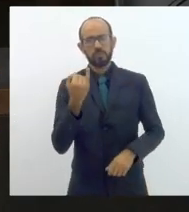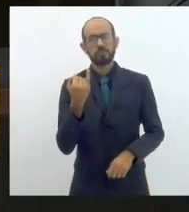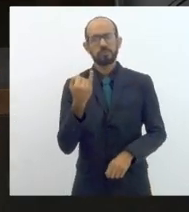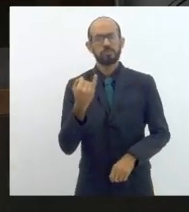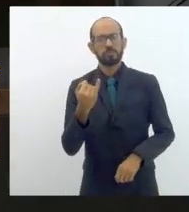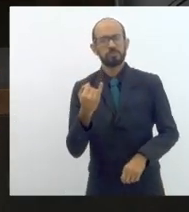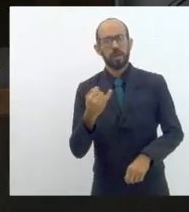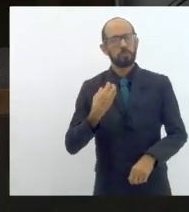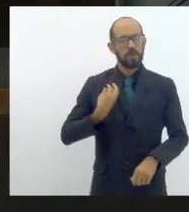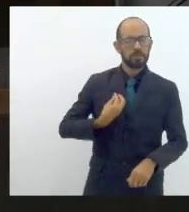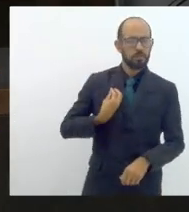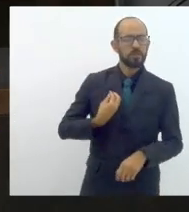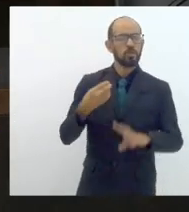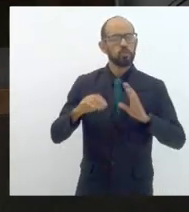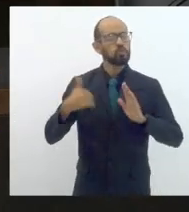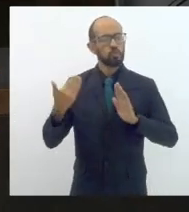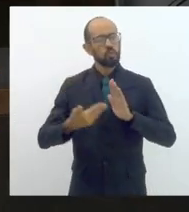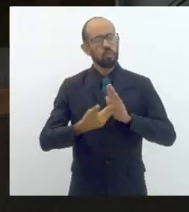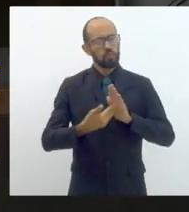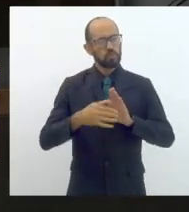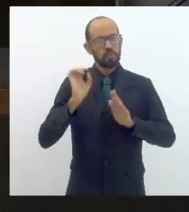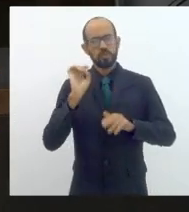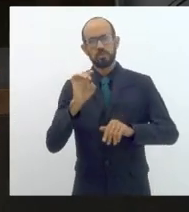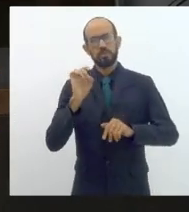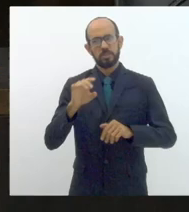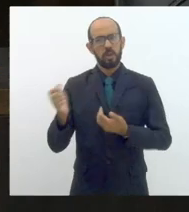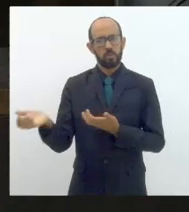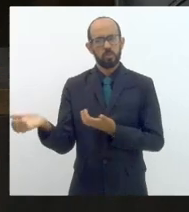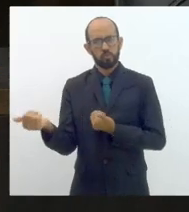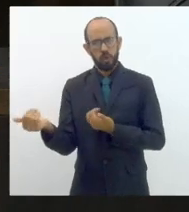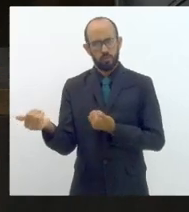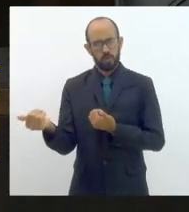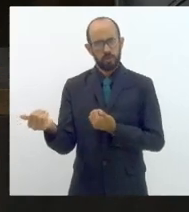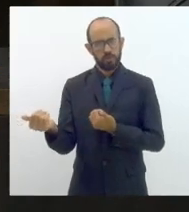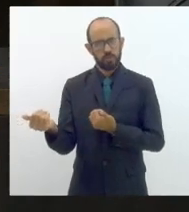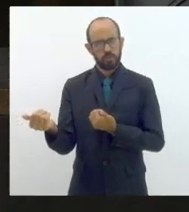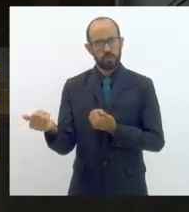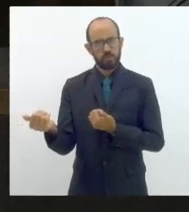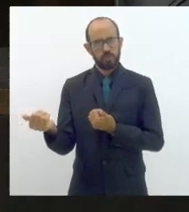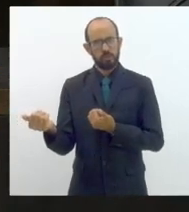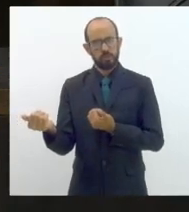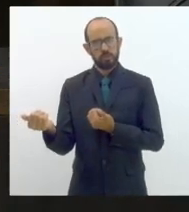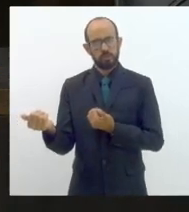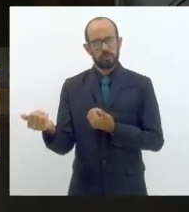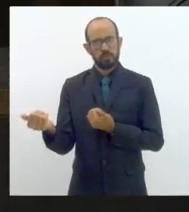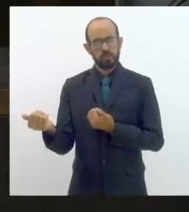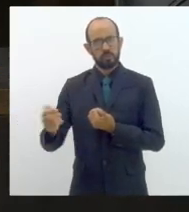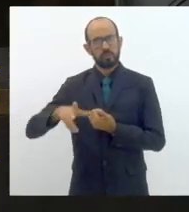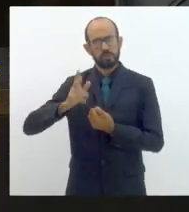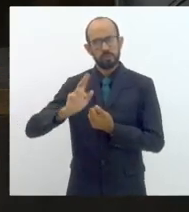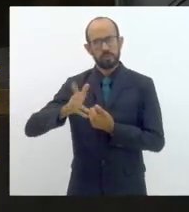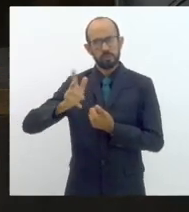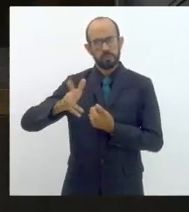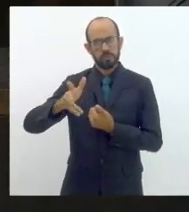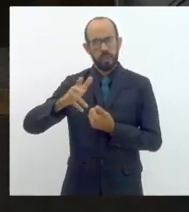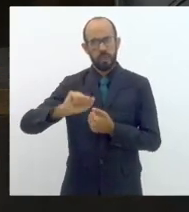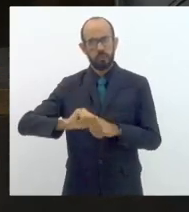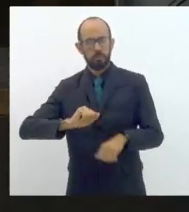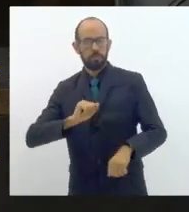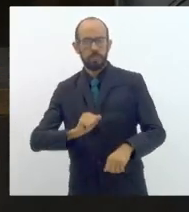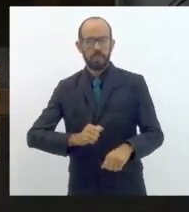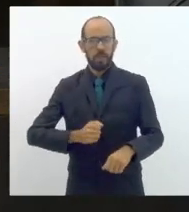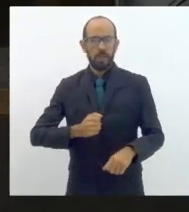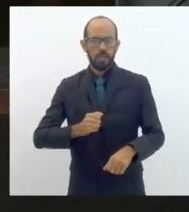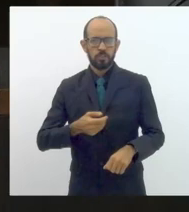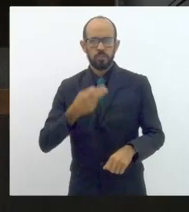de todas e todos na política, em especial da juventude, que sempre cantaram em verso e prosa que a juventude